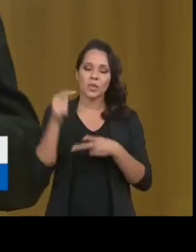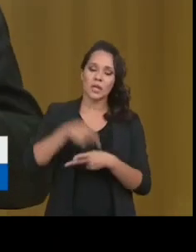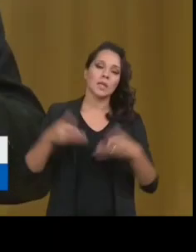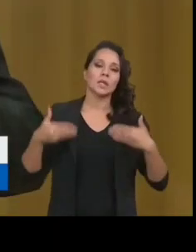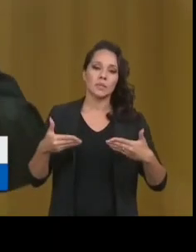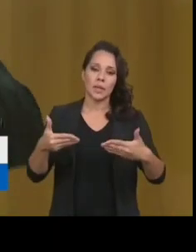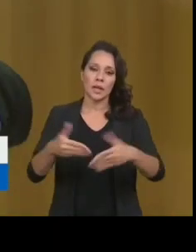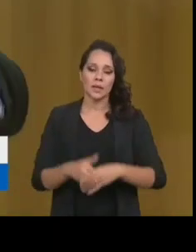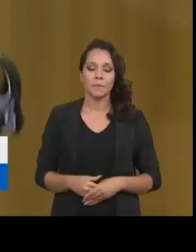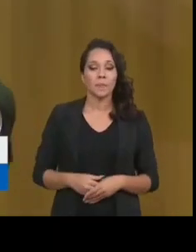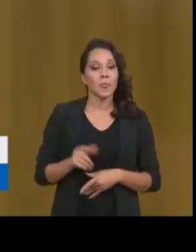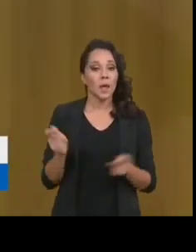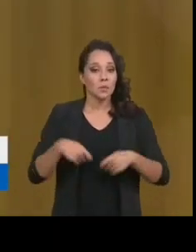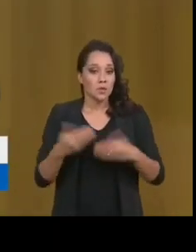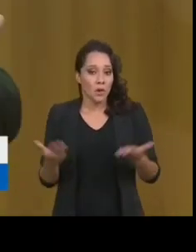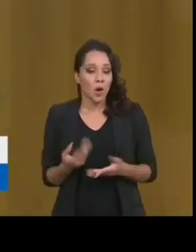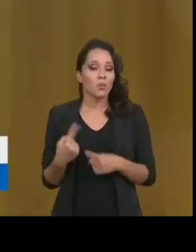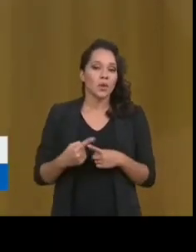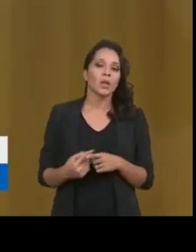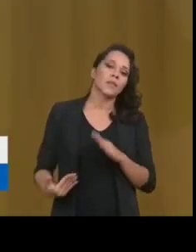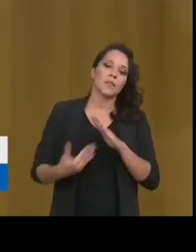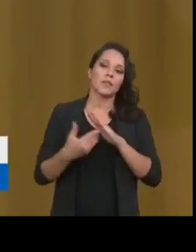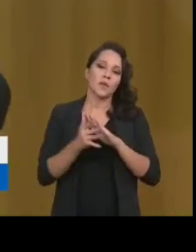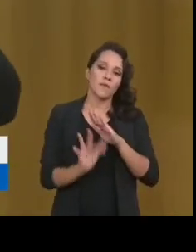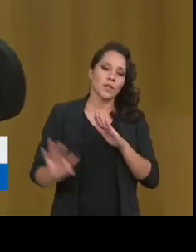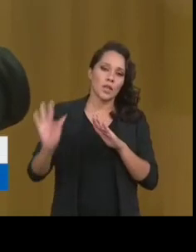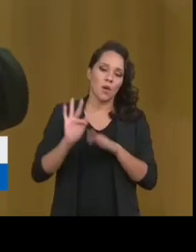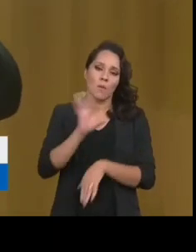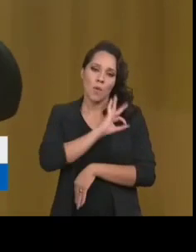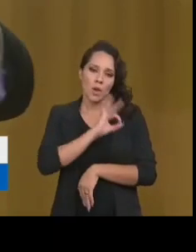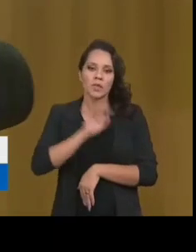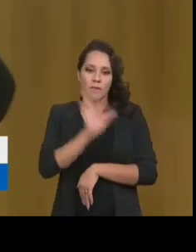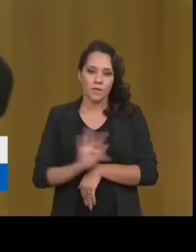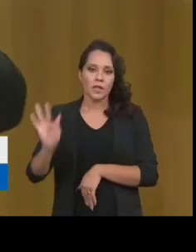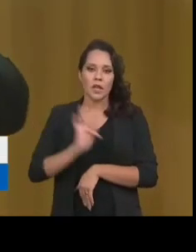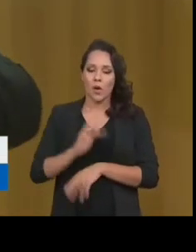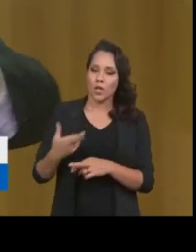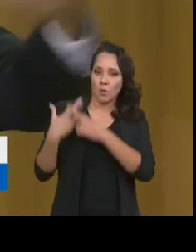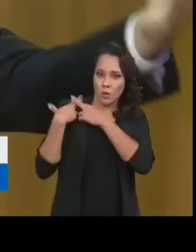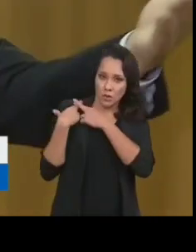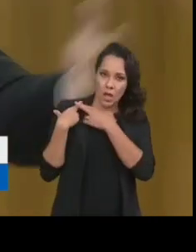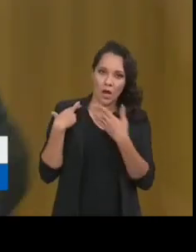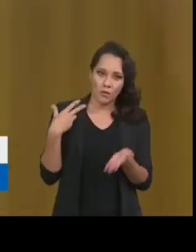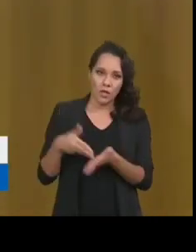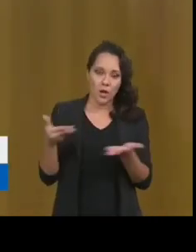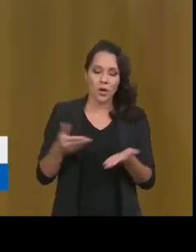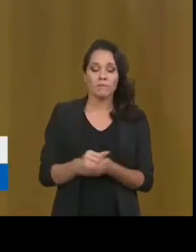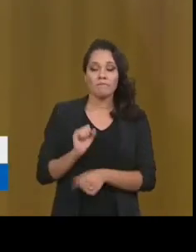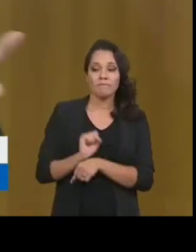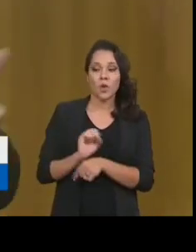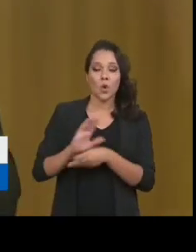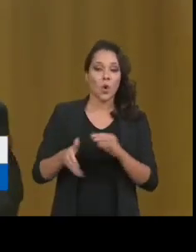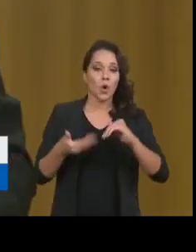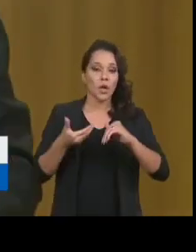Esplanada. E isso é possível agora em face da intervenção federal, ou seja, temporariamente, em face desse decreto, que esperamos que o Congresso Nacional